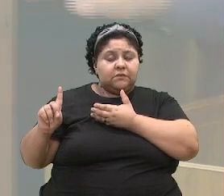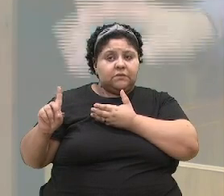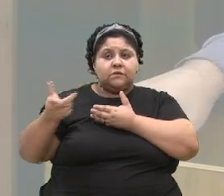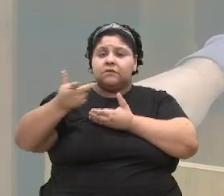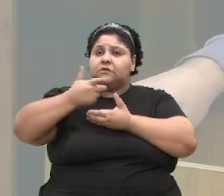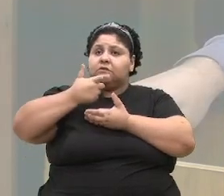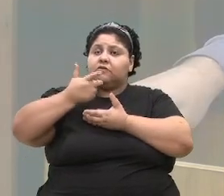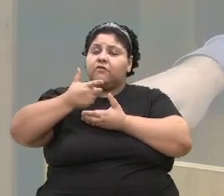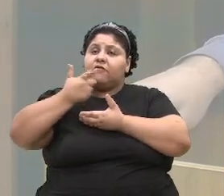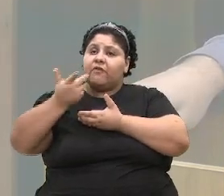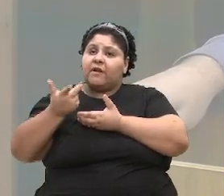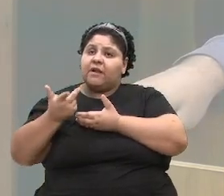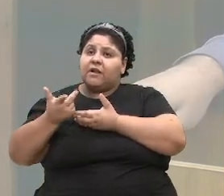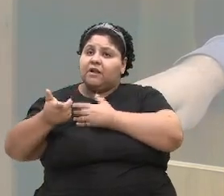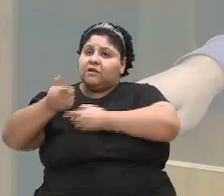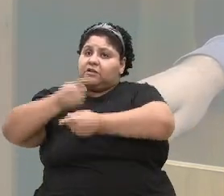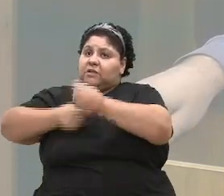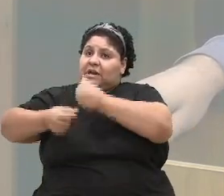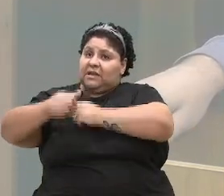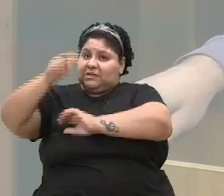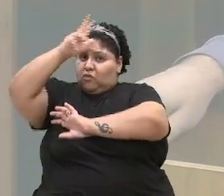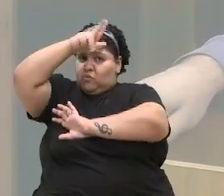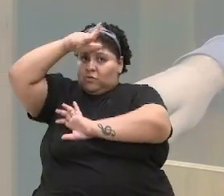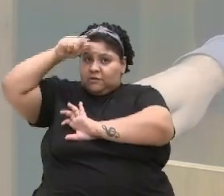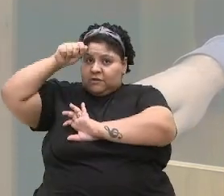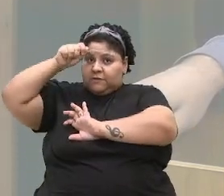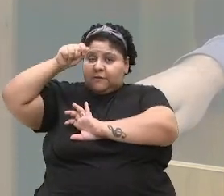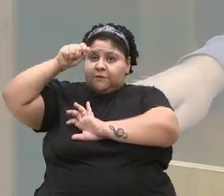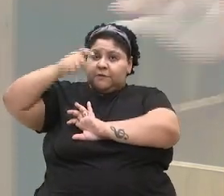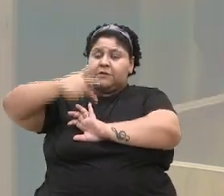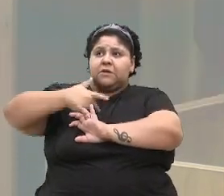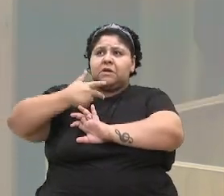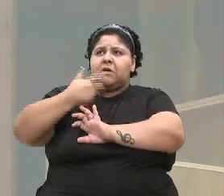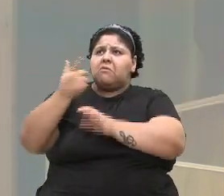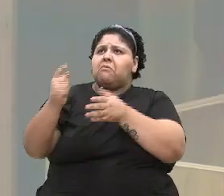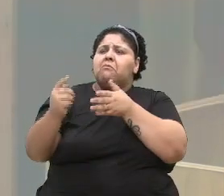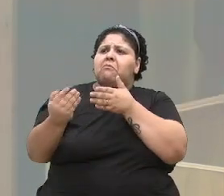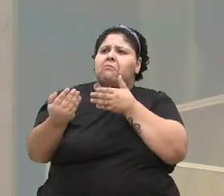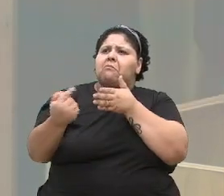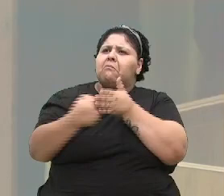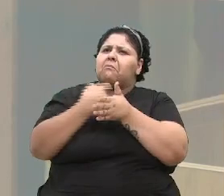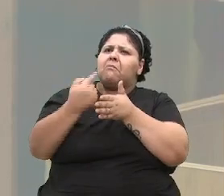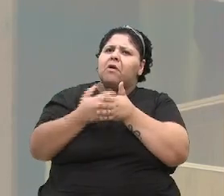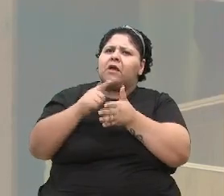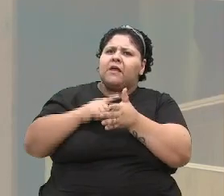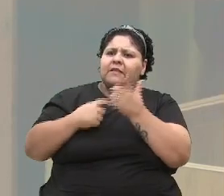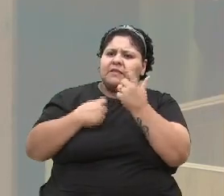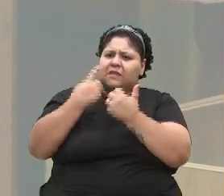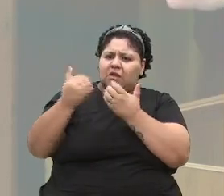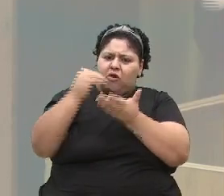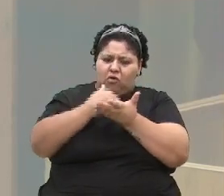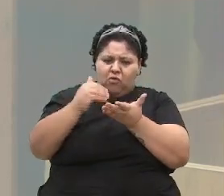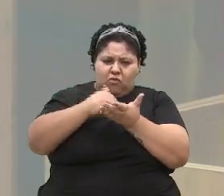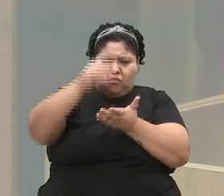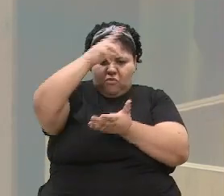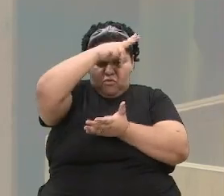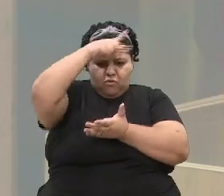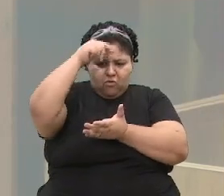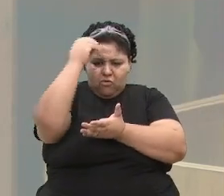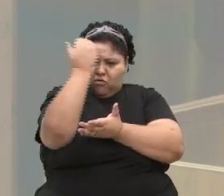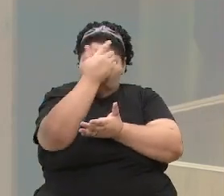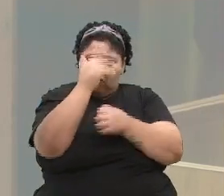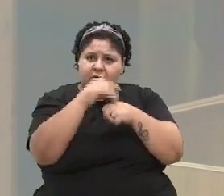em relação à administração municipal. Eu fico até meio questionado, porque tem alguns secretários do governo Adiló que dialogam